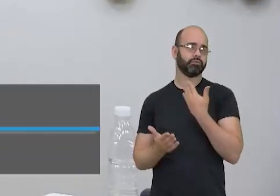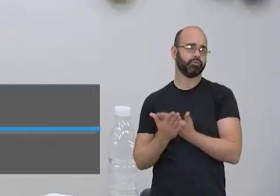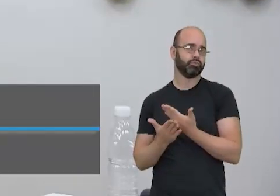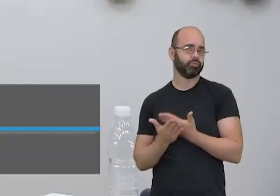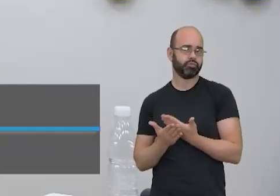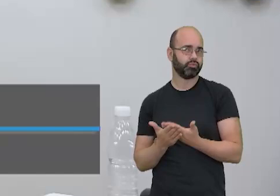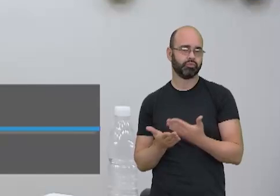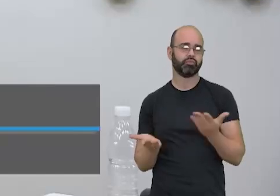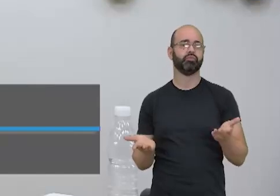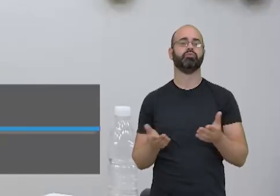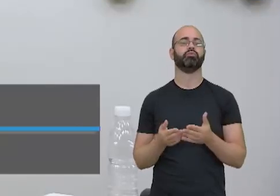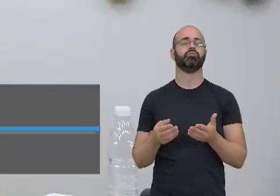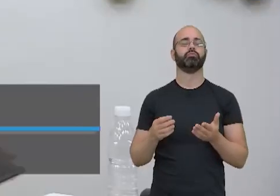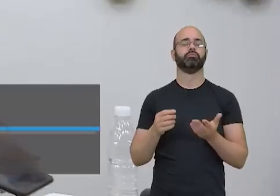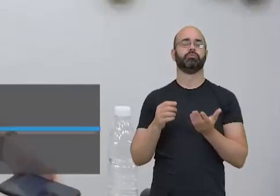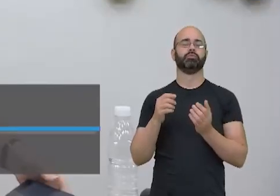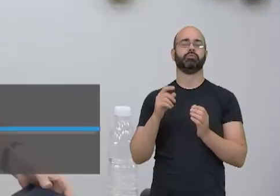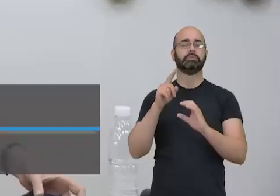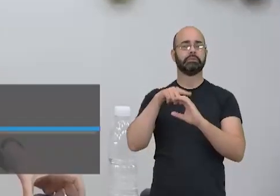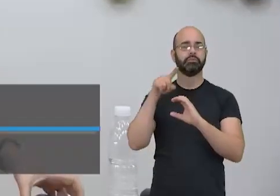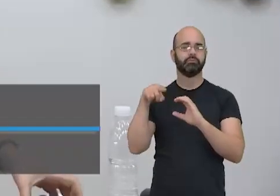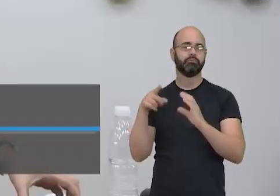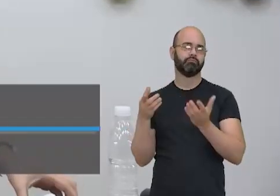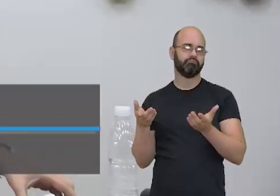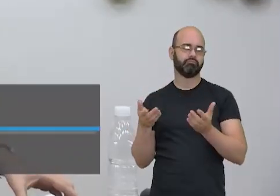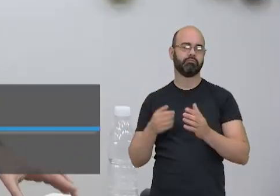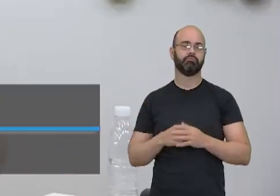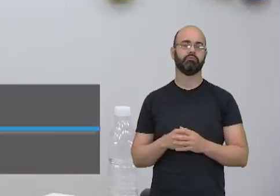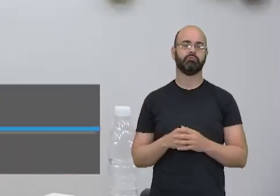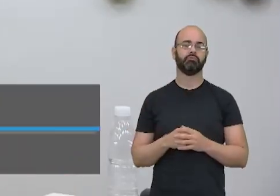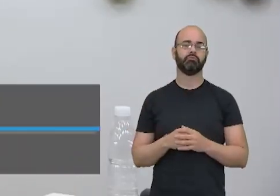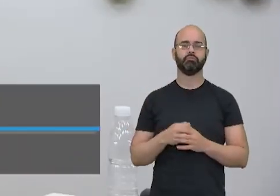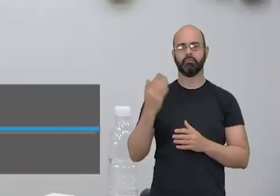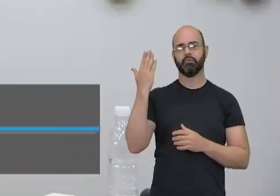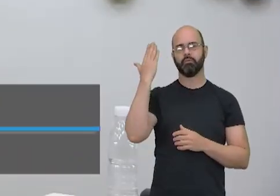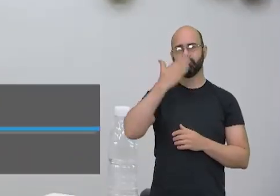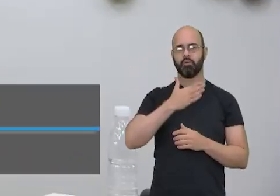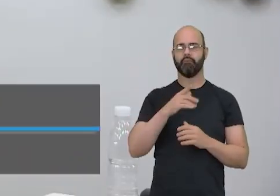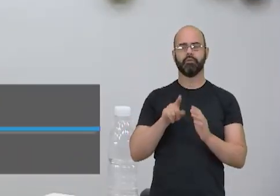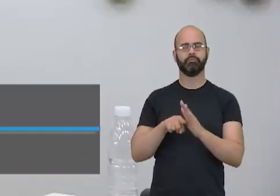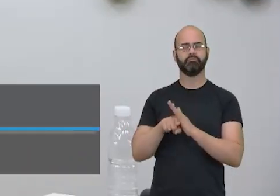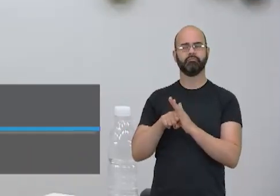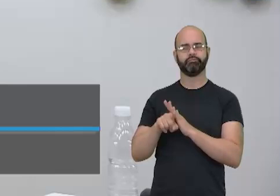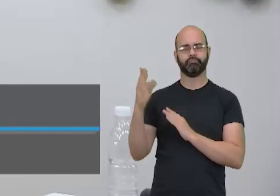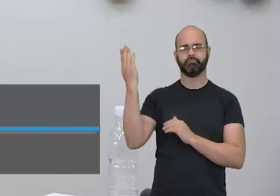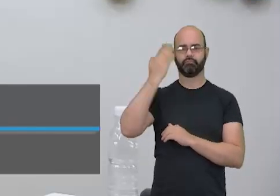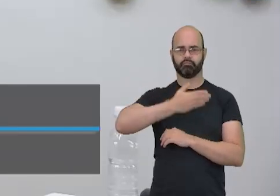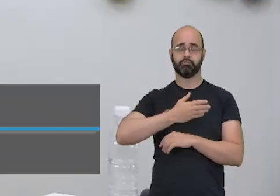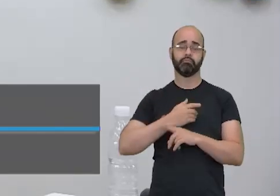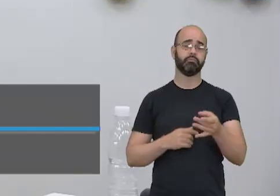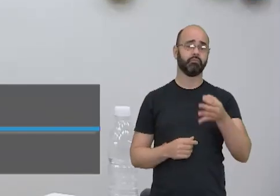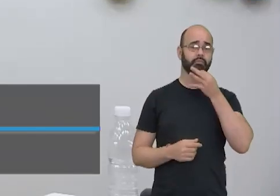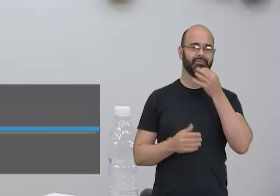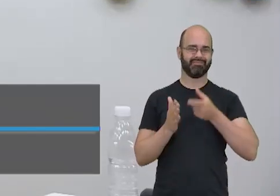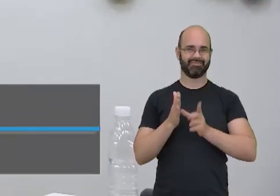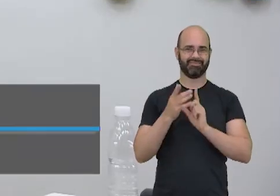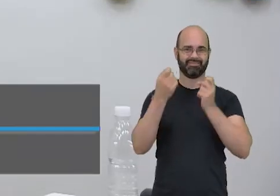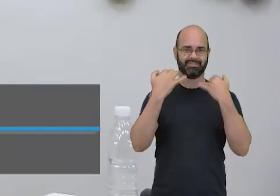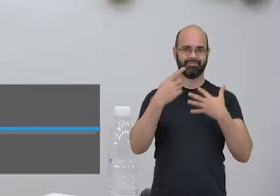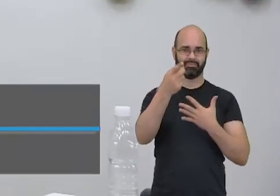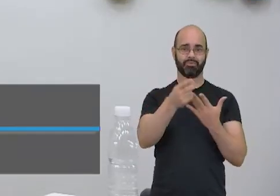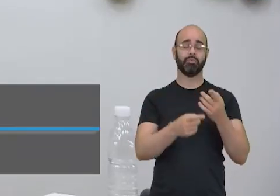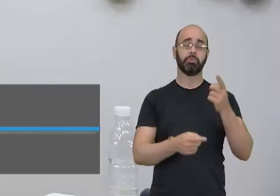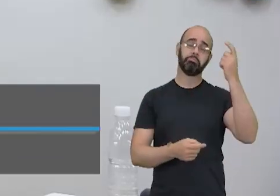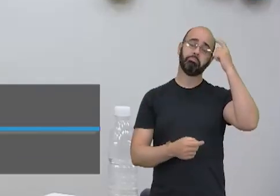Estudo, científico. Então, tudo aquilo que foi comprovado de alguma forma. A opinião, como vocês disseram, é algo